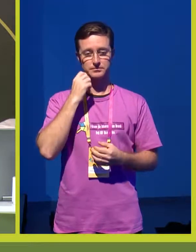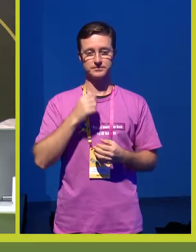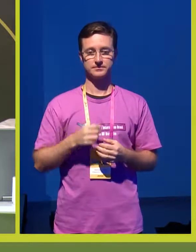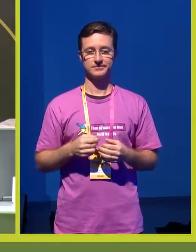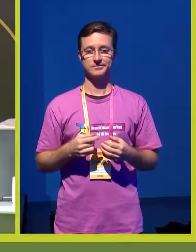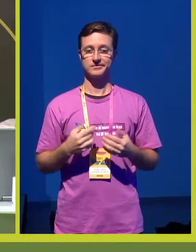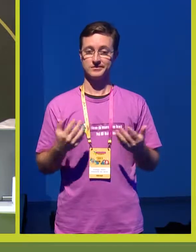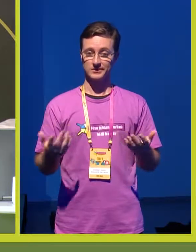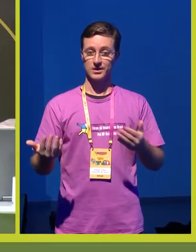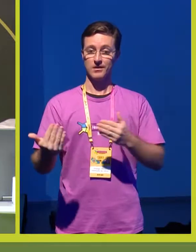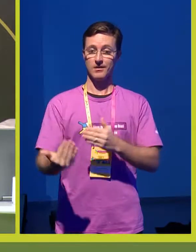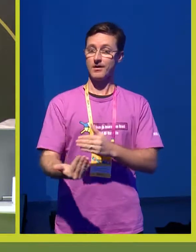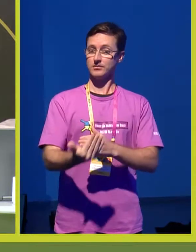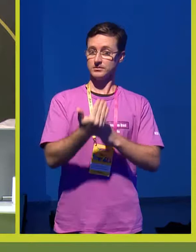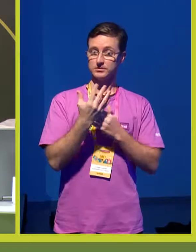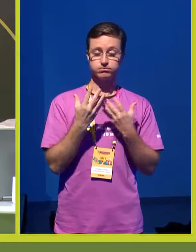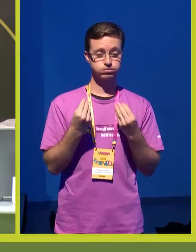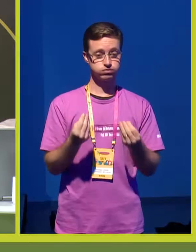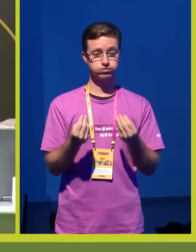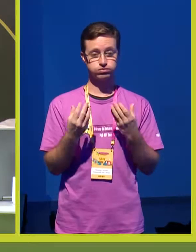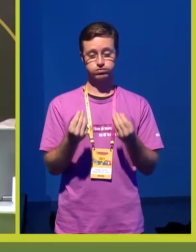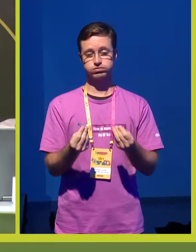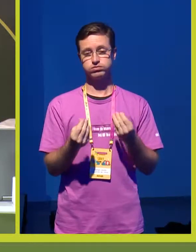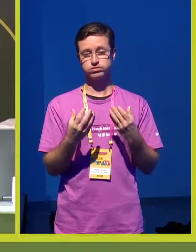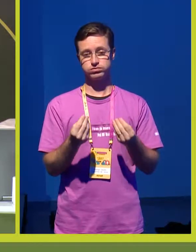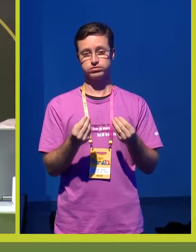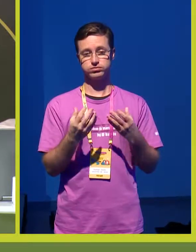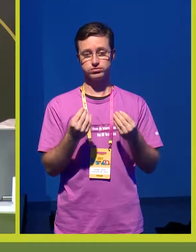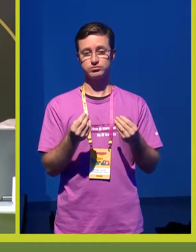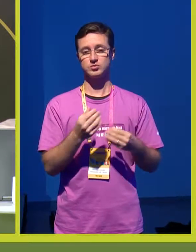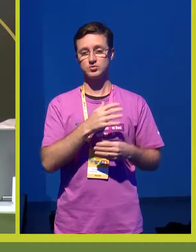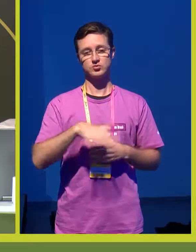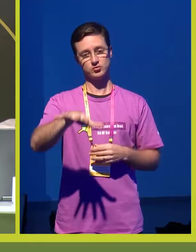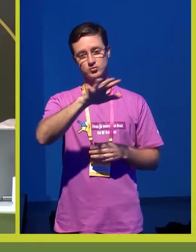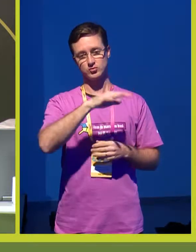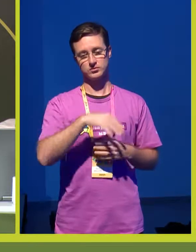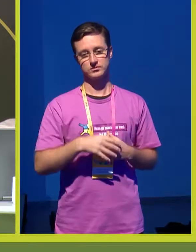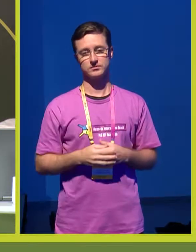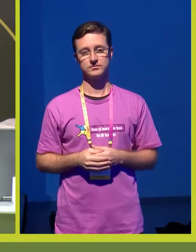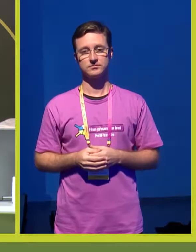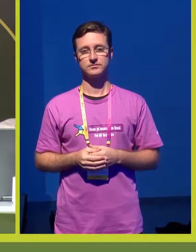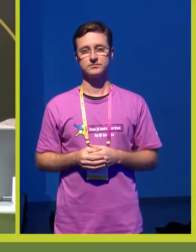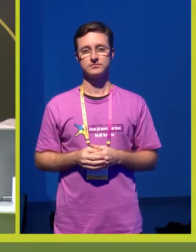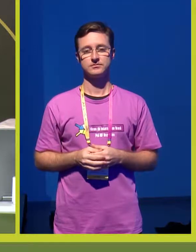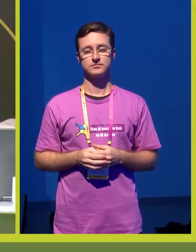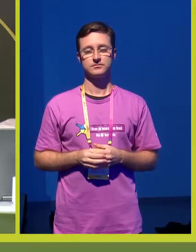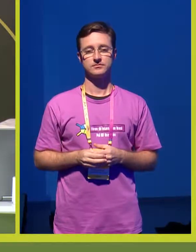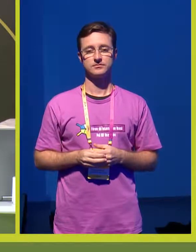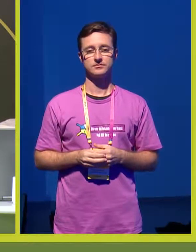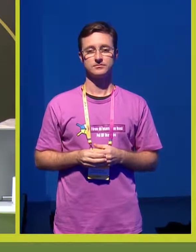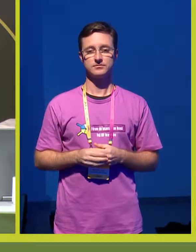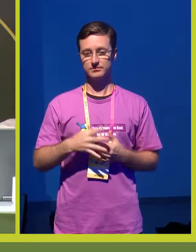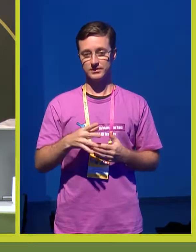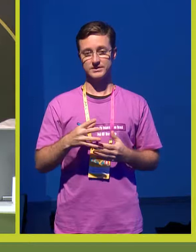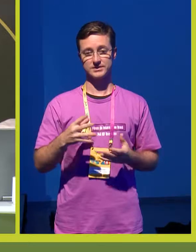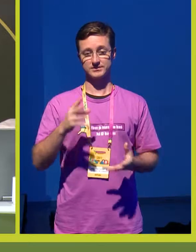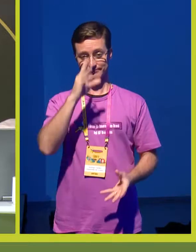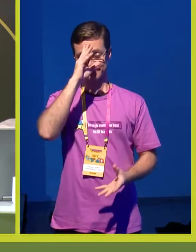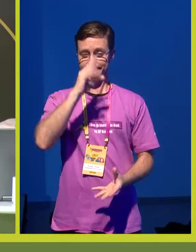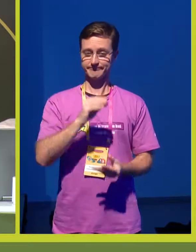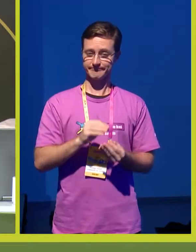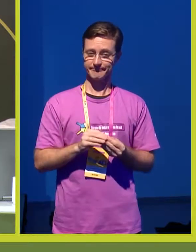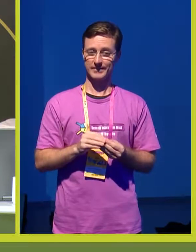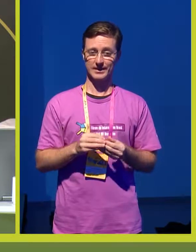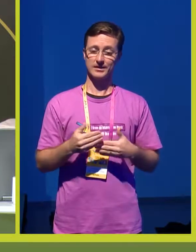muito a nossa vida, dos atores da perseguição penal, mas não se pode deixar de reconhecer que